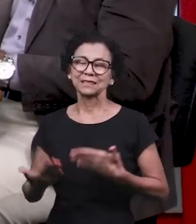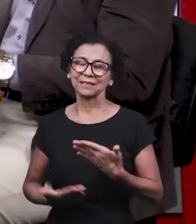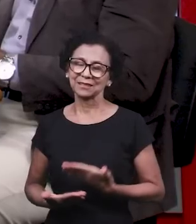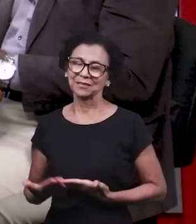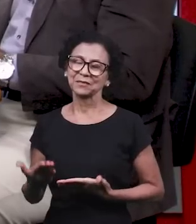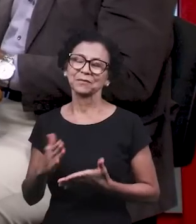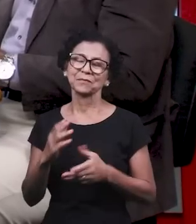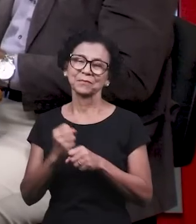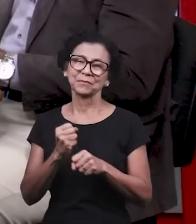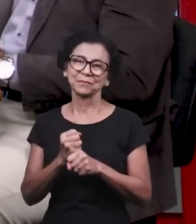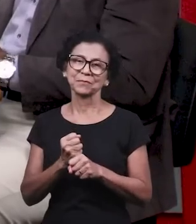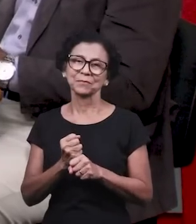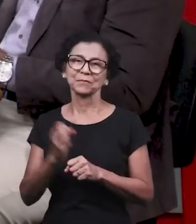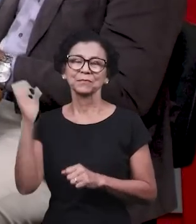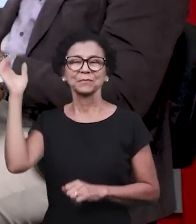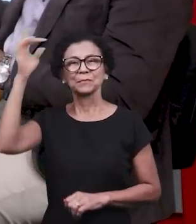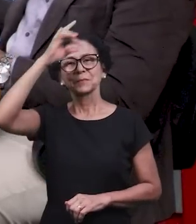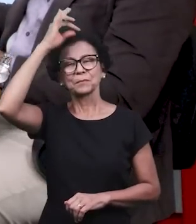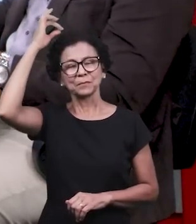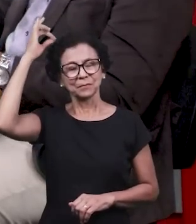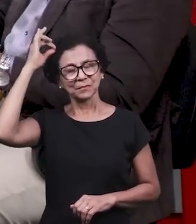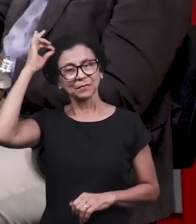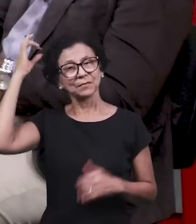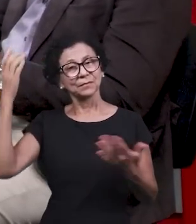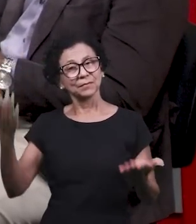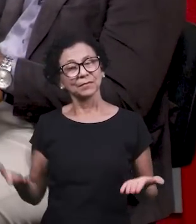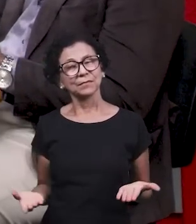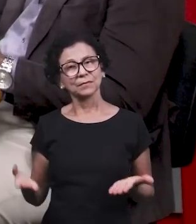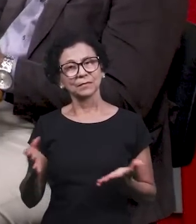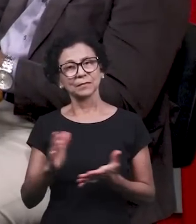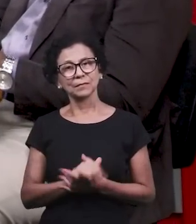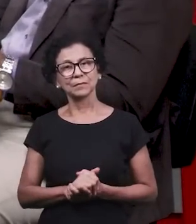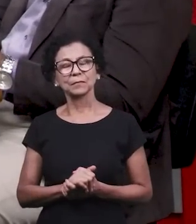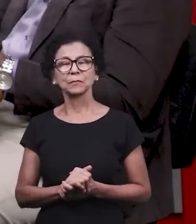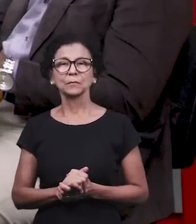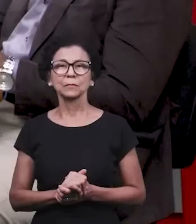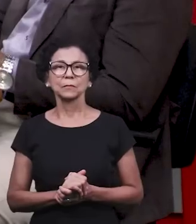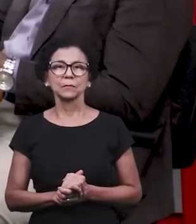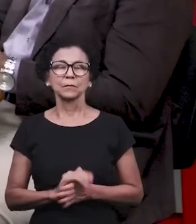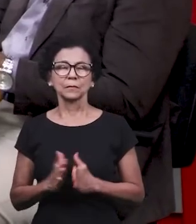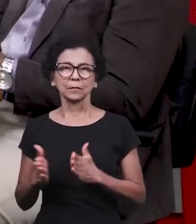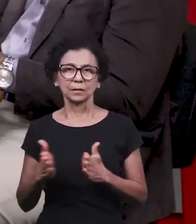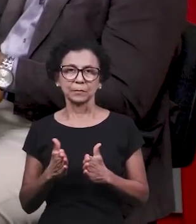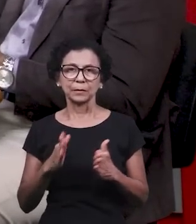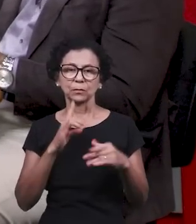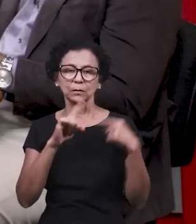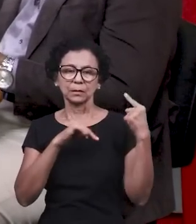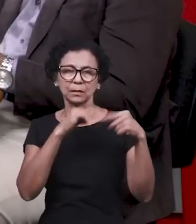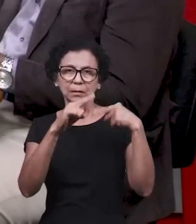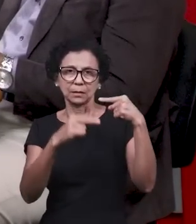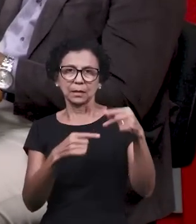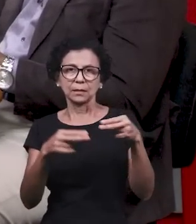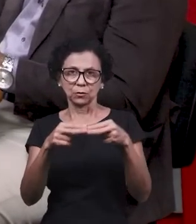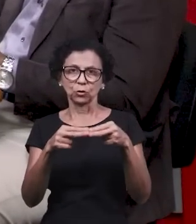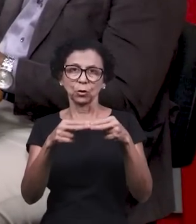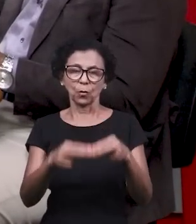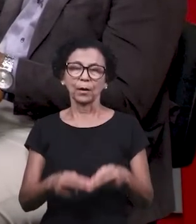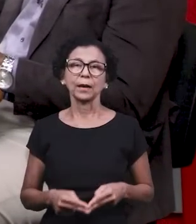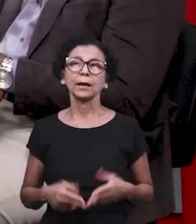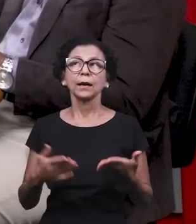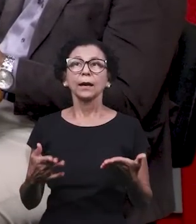personagem escolhido, um servo escolhido pelo Senhor, para ouvir a sua